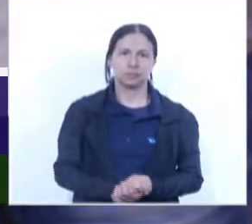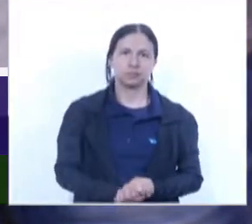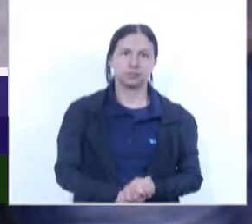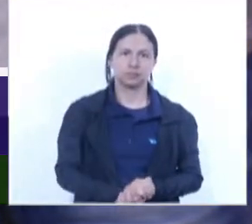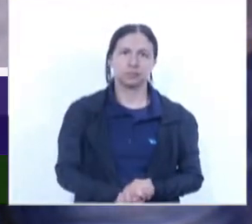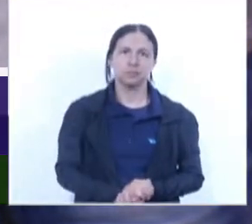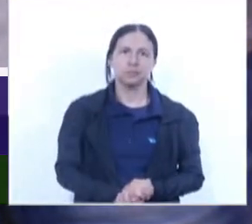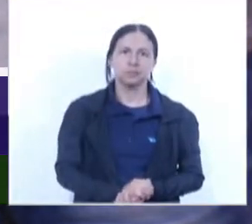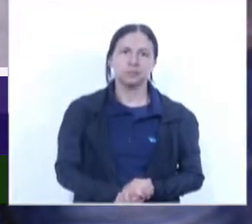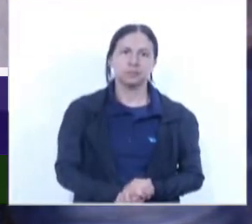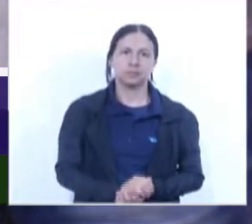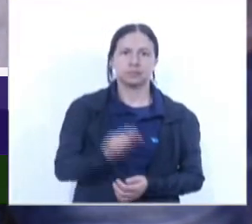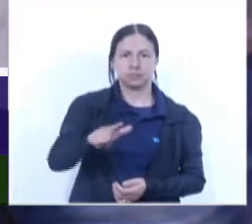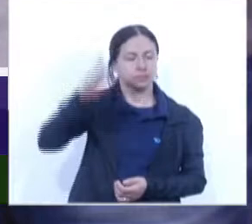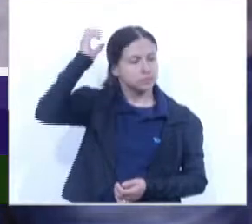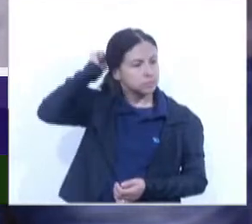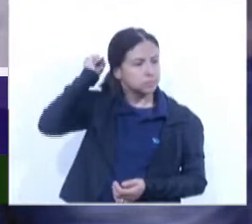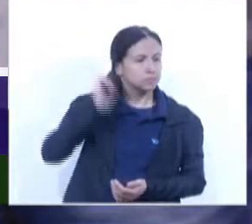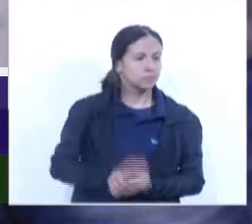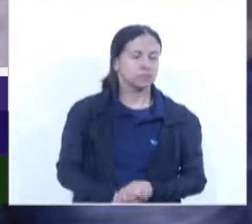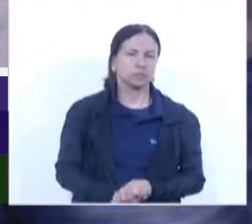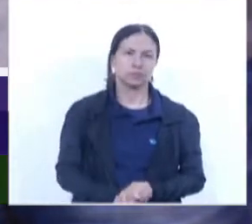vereadora Lisa